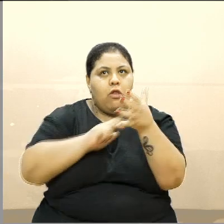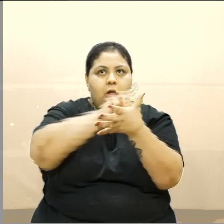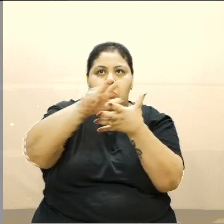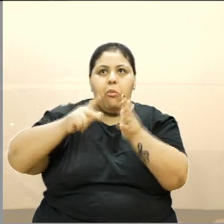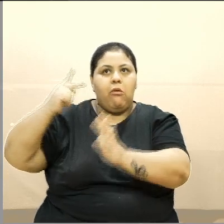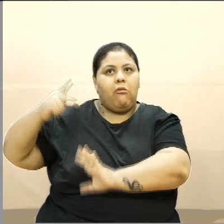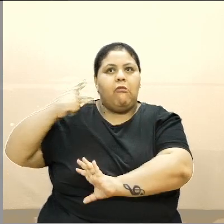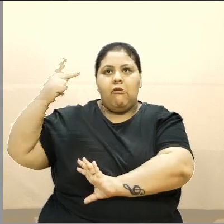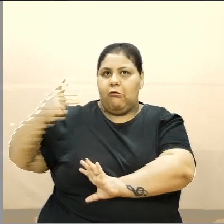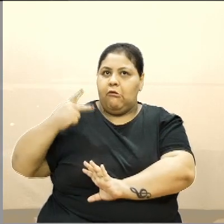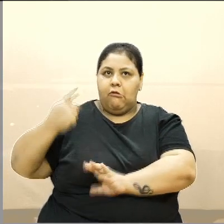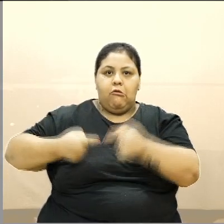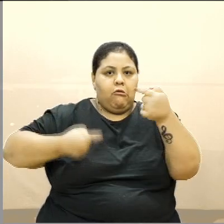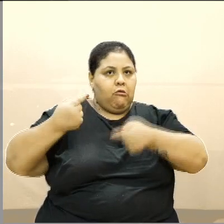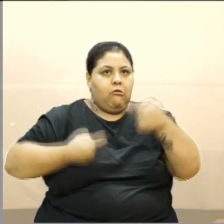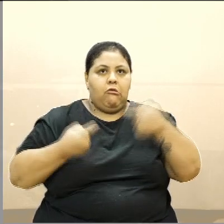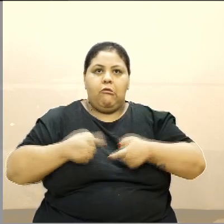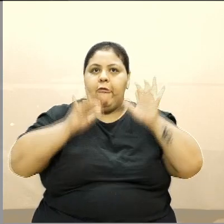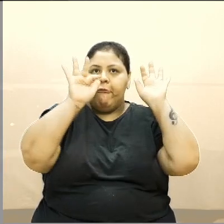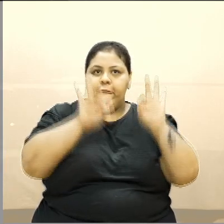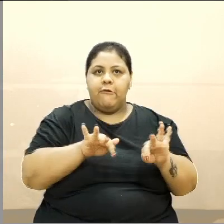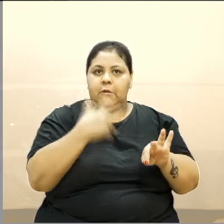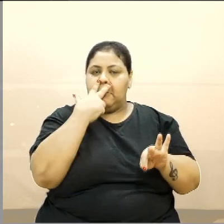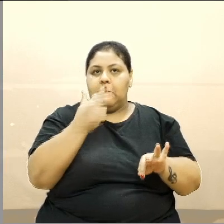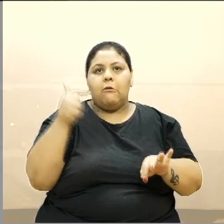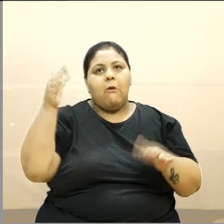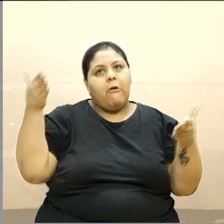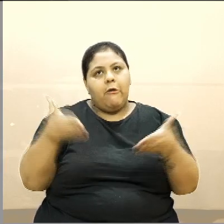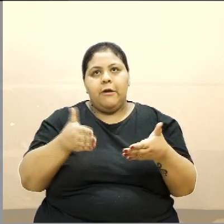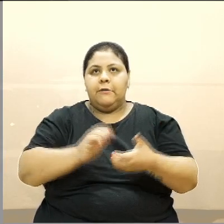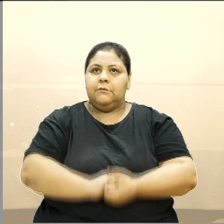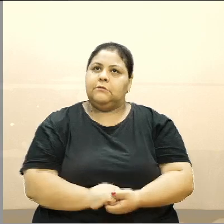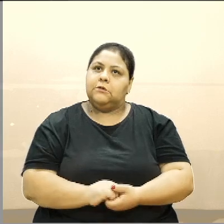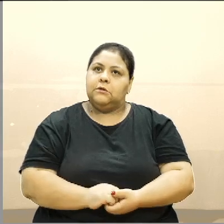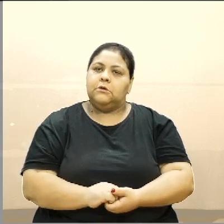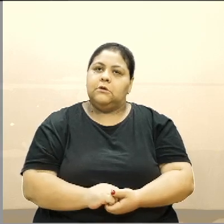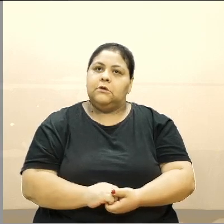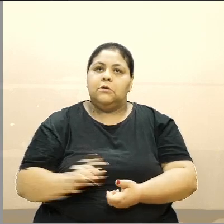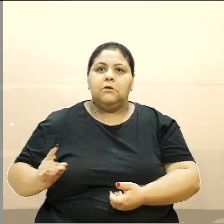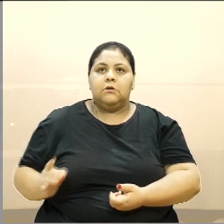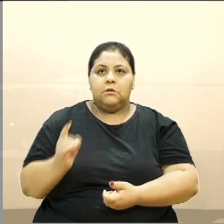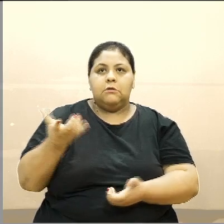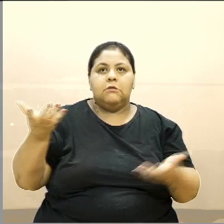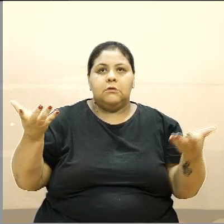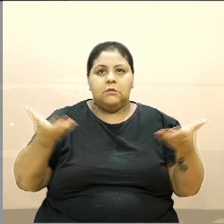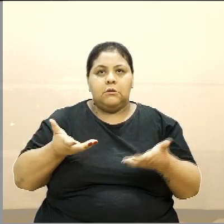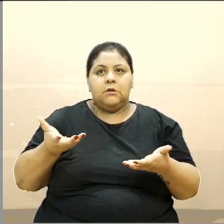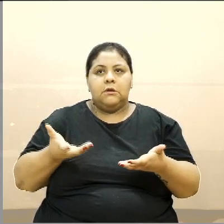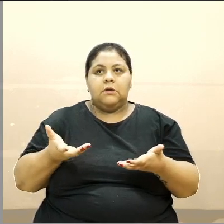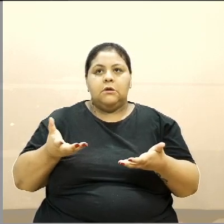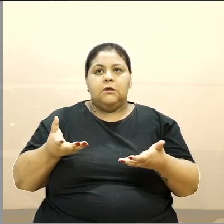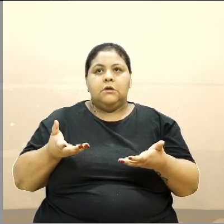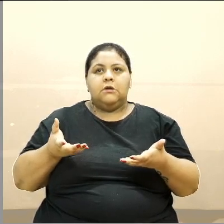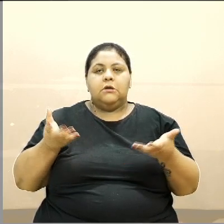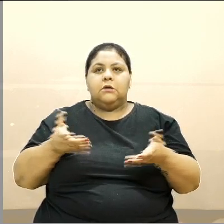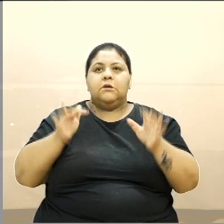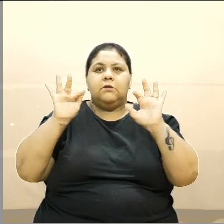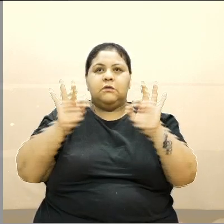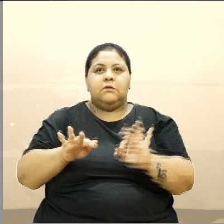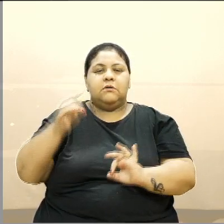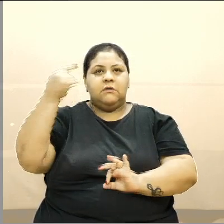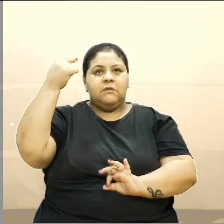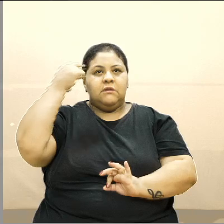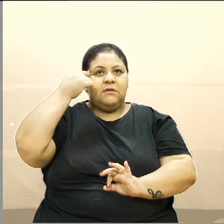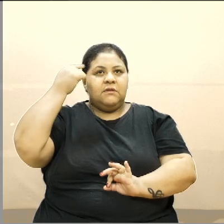que faz com que o debate técnico morra, como é o caso de agora. E, por último, queria já finalizar, eu pensei que eu ia